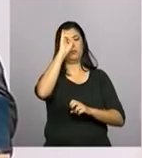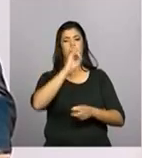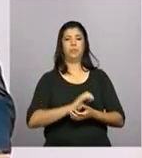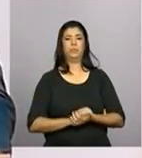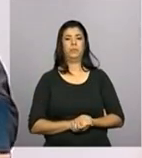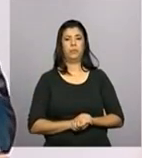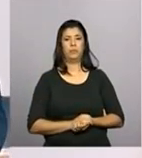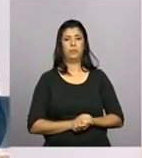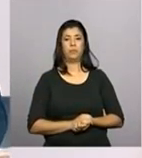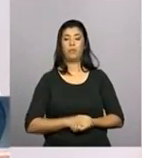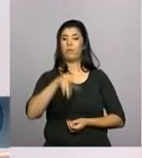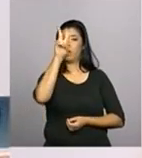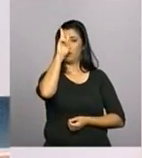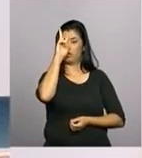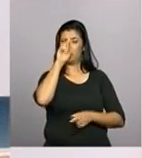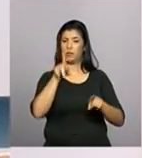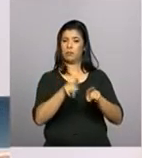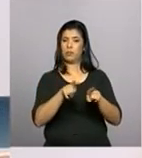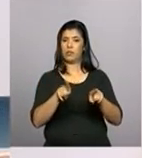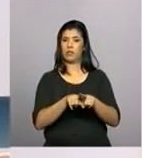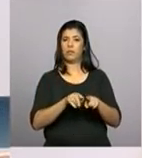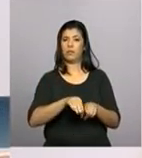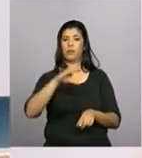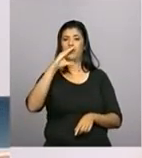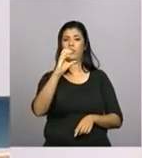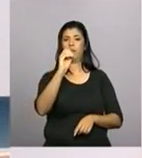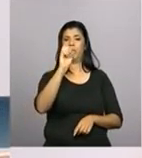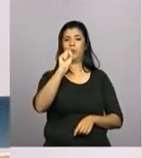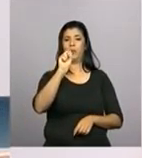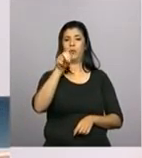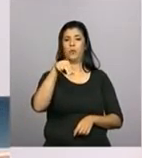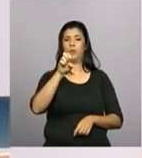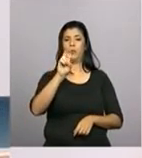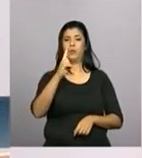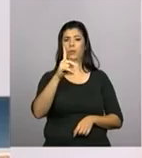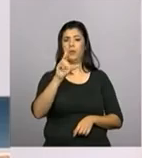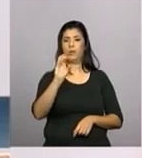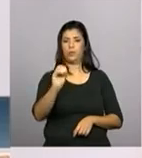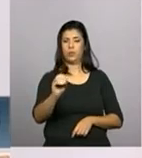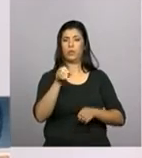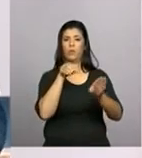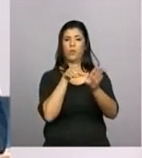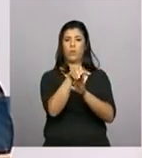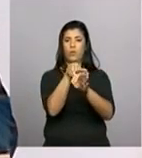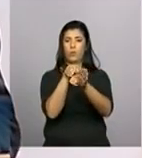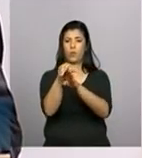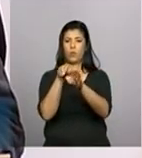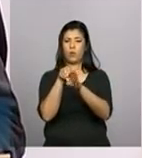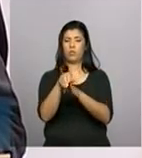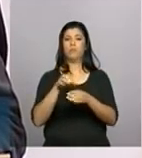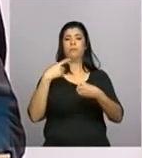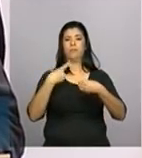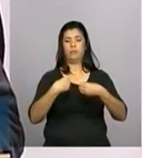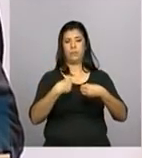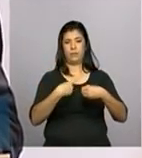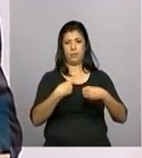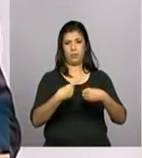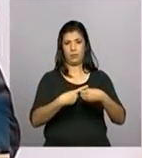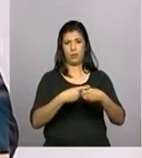aqui lembrar do Conselho das Cidades. Acredito que seja o maior conselho que essa